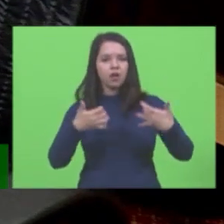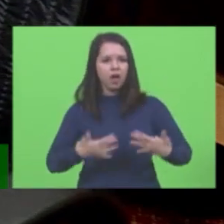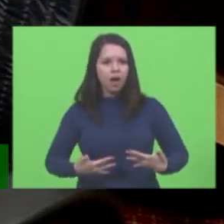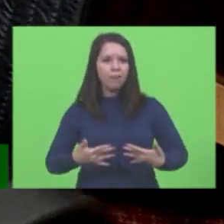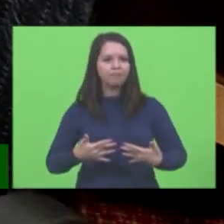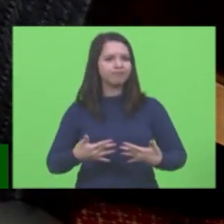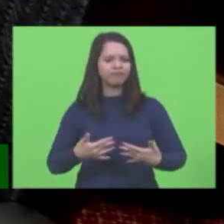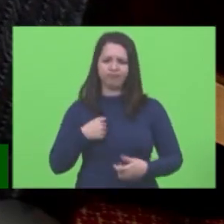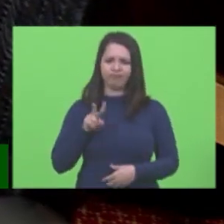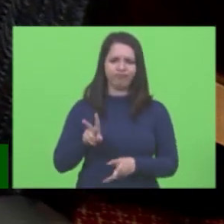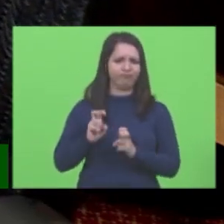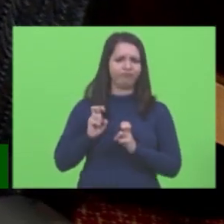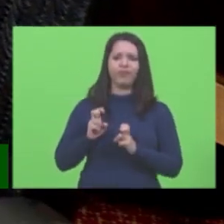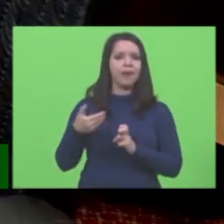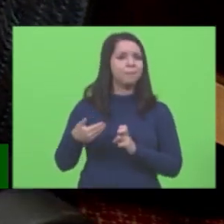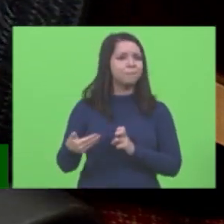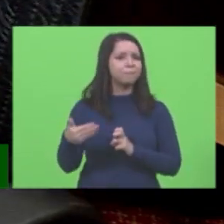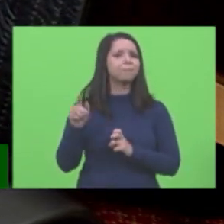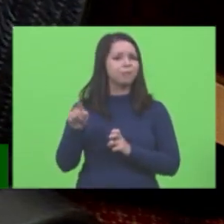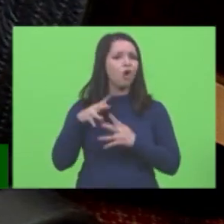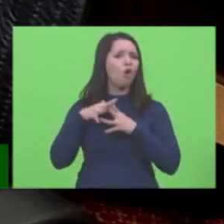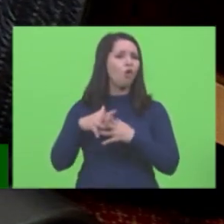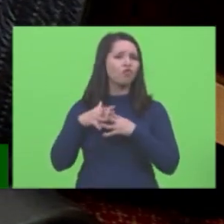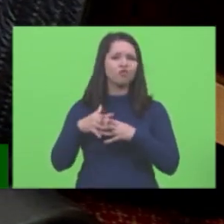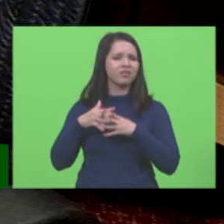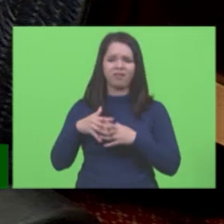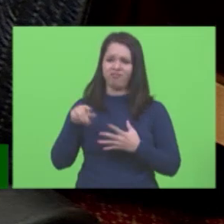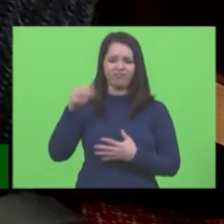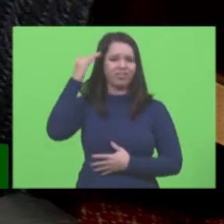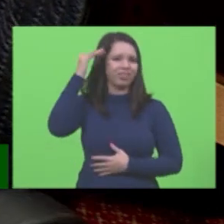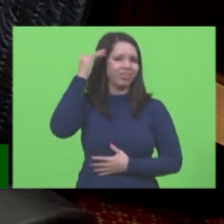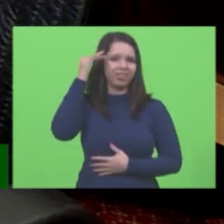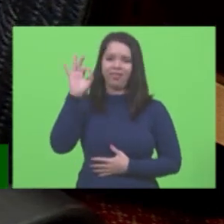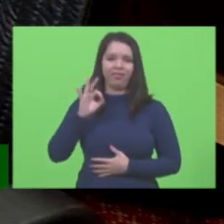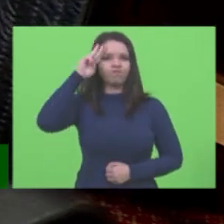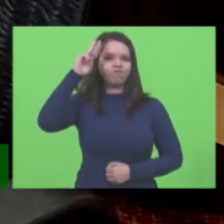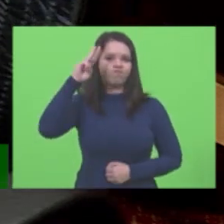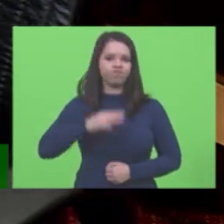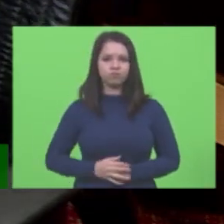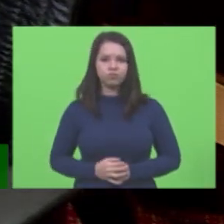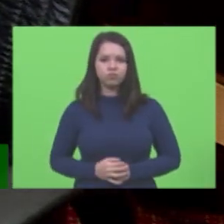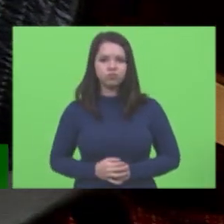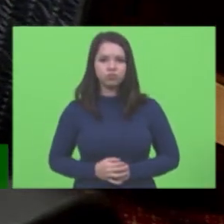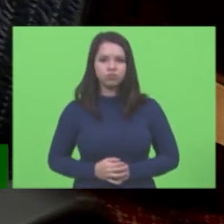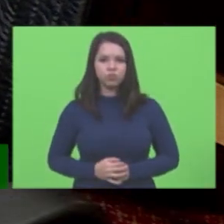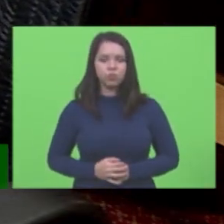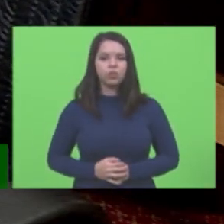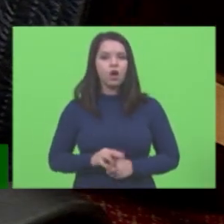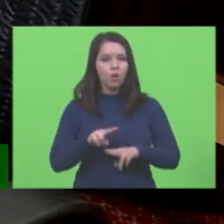temos confusão de entender o que eles querem dizer a todos os catarinenses. Por esse motivo,